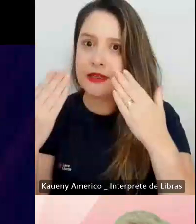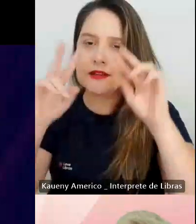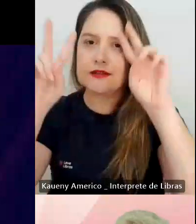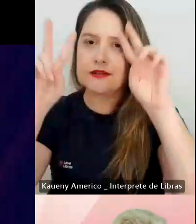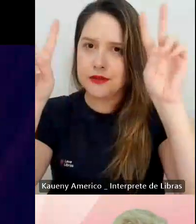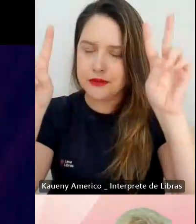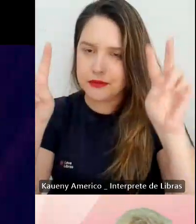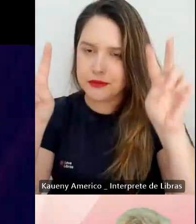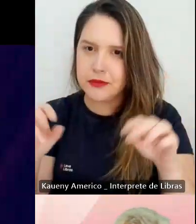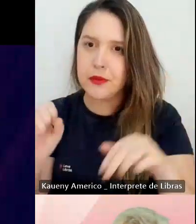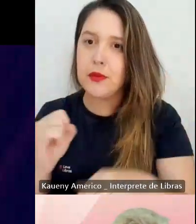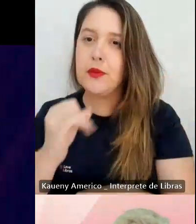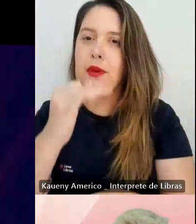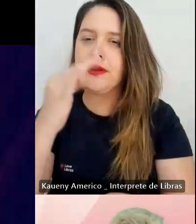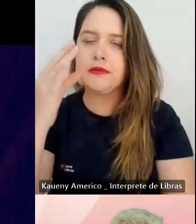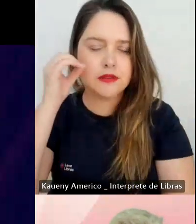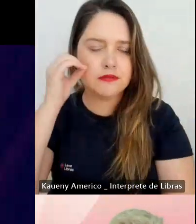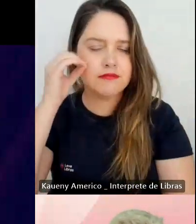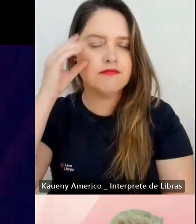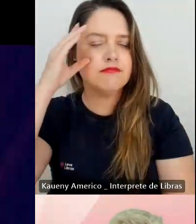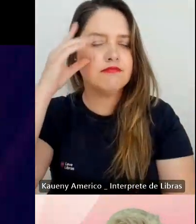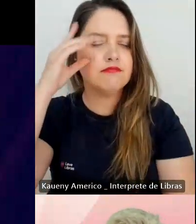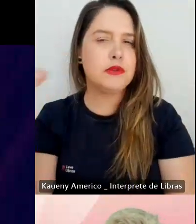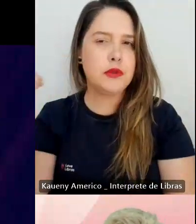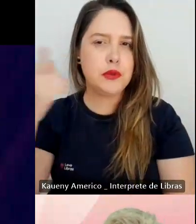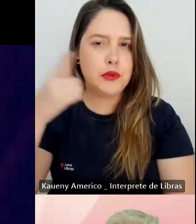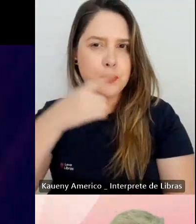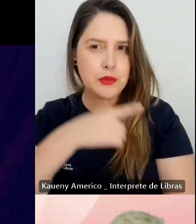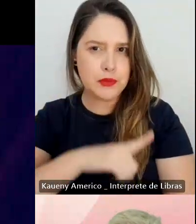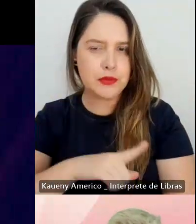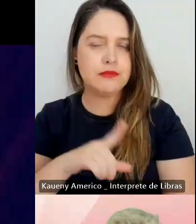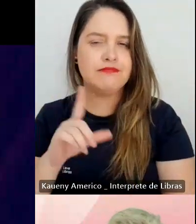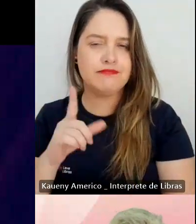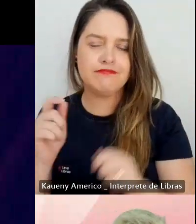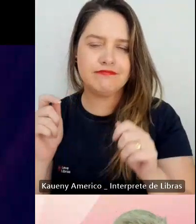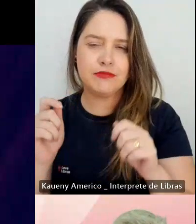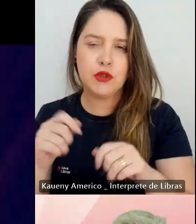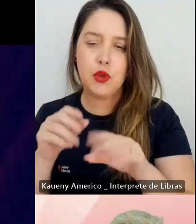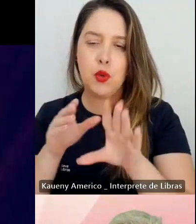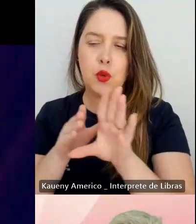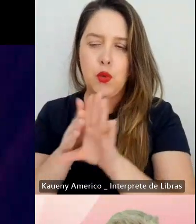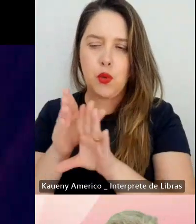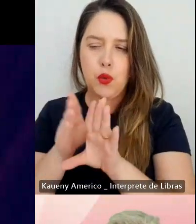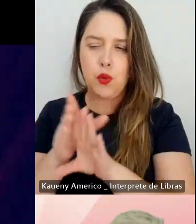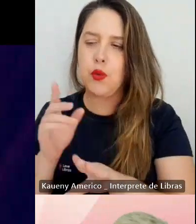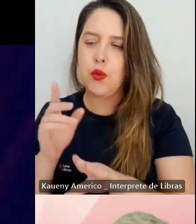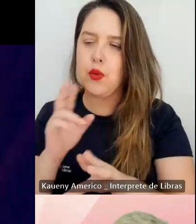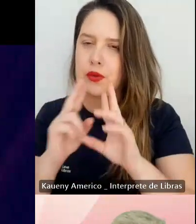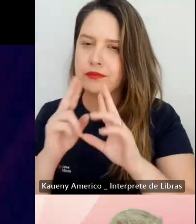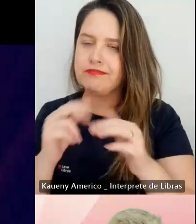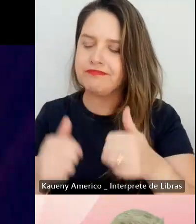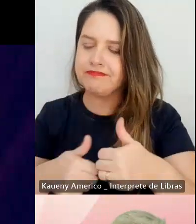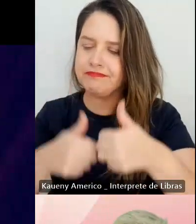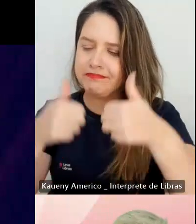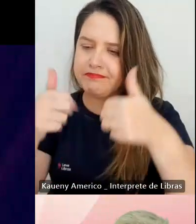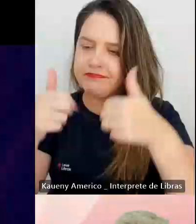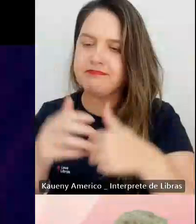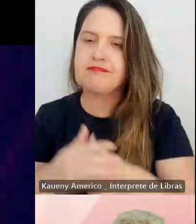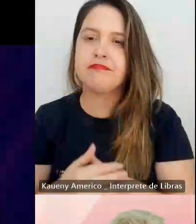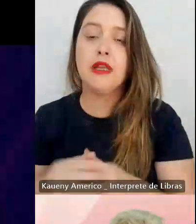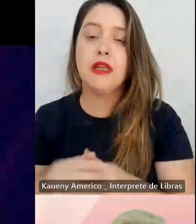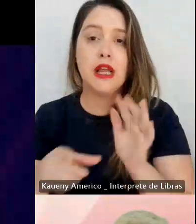mais conhecimento, mais a gente conseguir espalhar, com certeza a gente consegue resultados melhores. Eu gosto de começar com